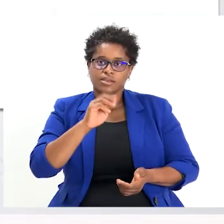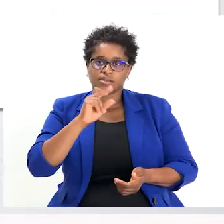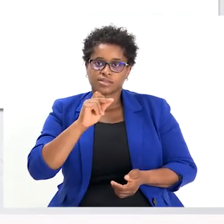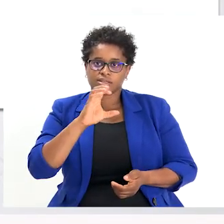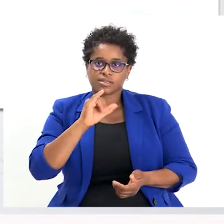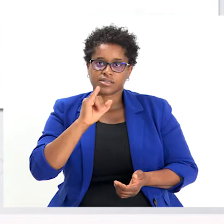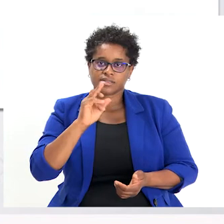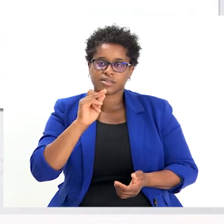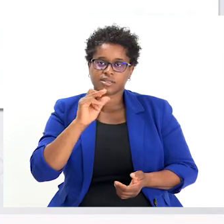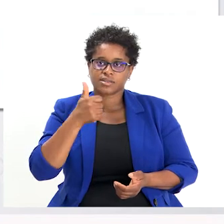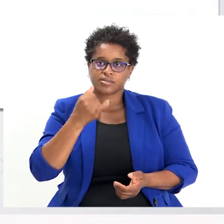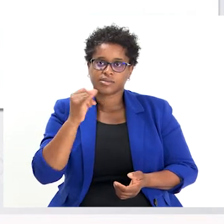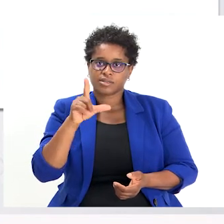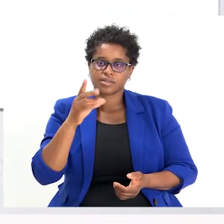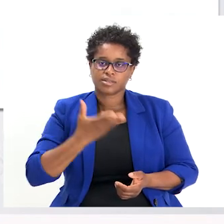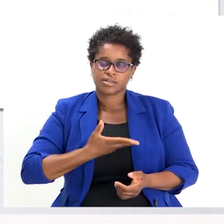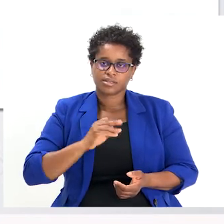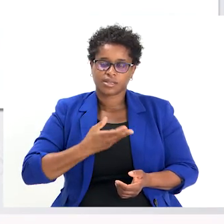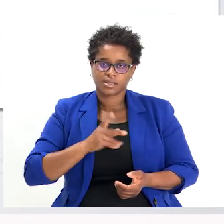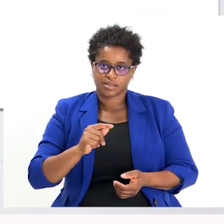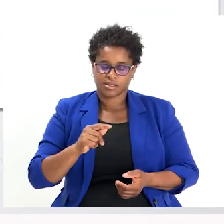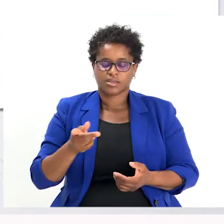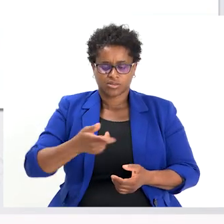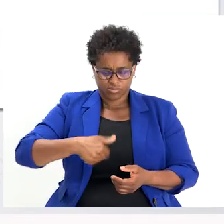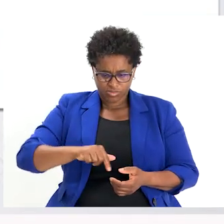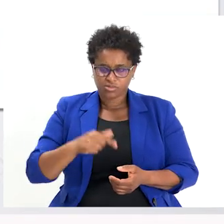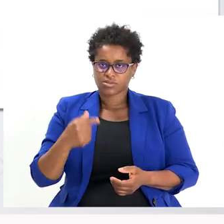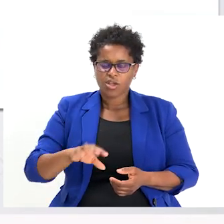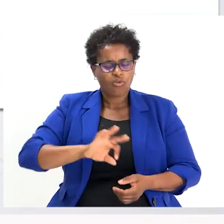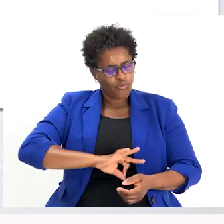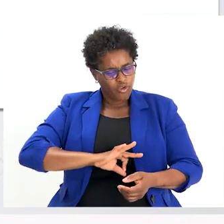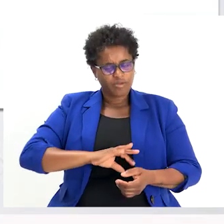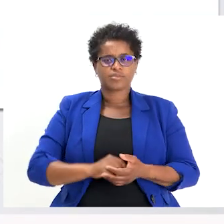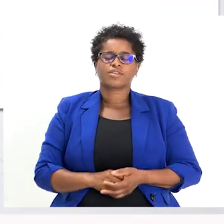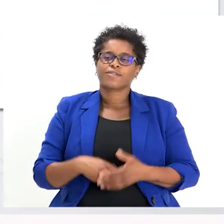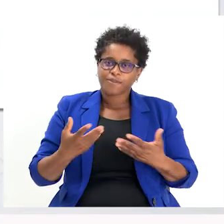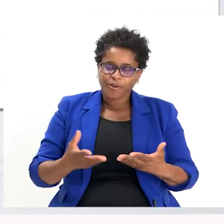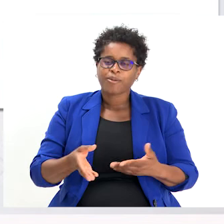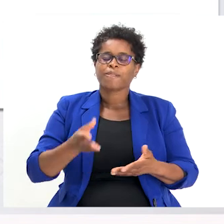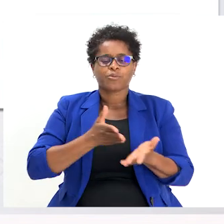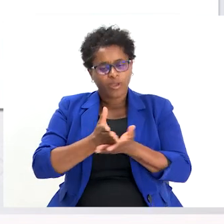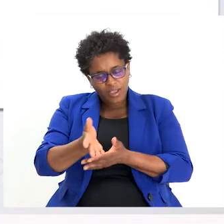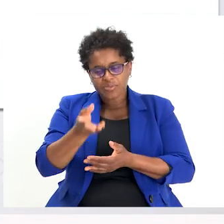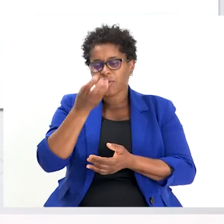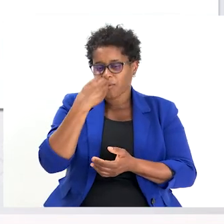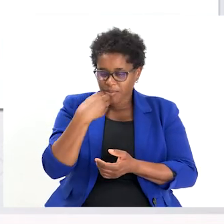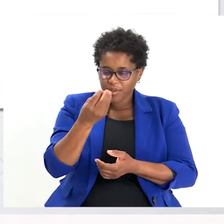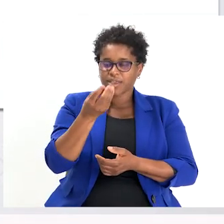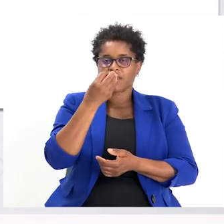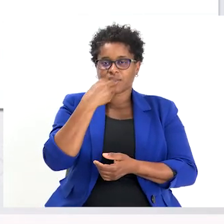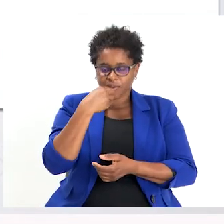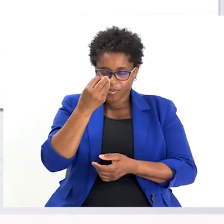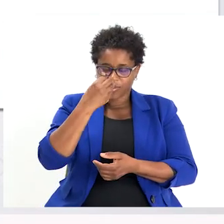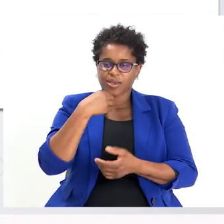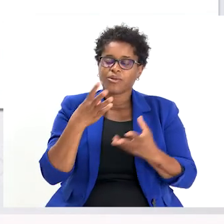saciabilidade. Uma vez que estamos com fome e à medida que vamos ingerindo